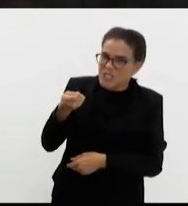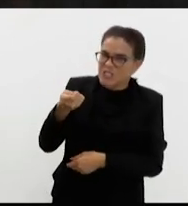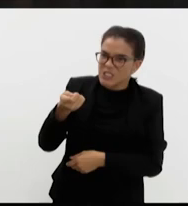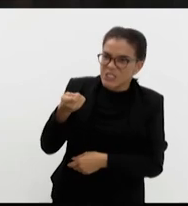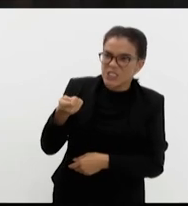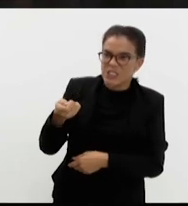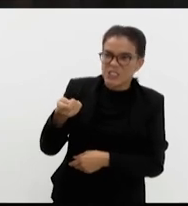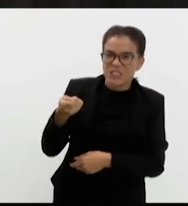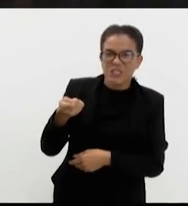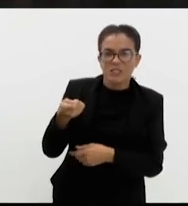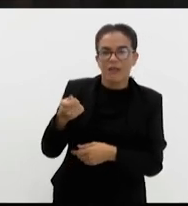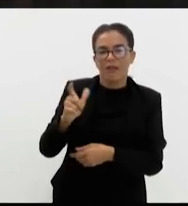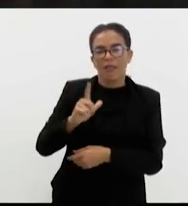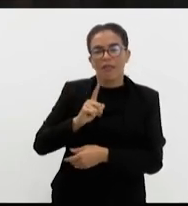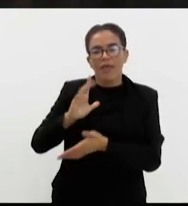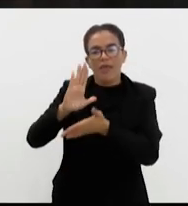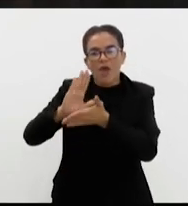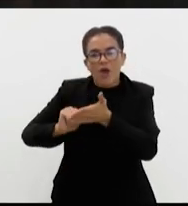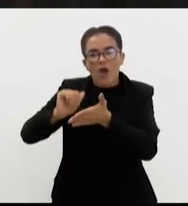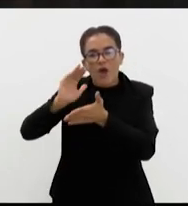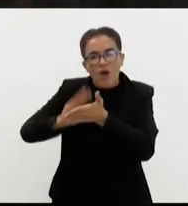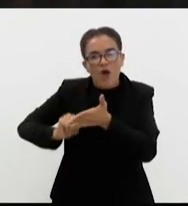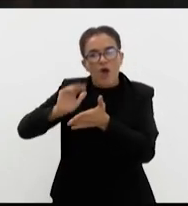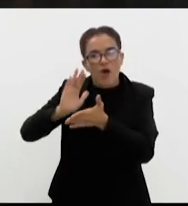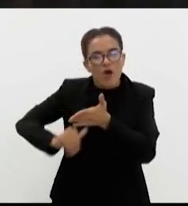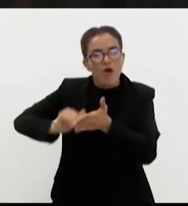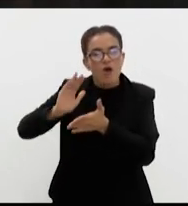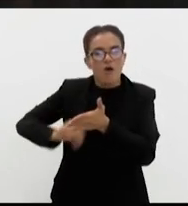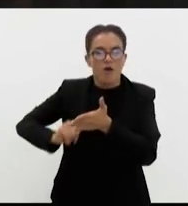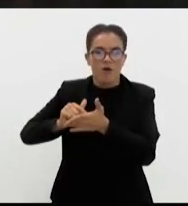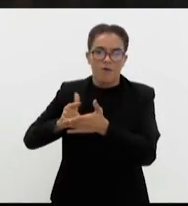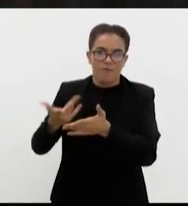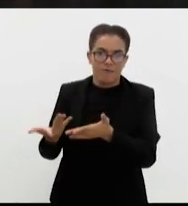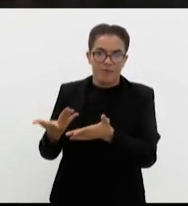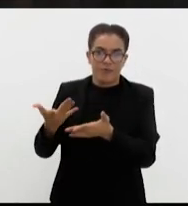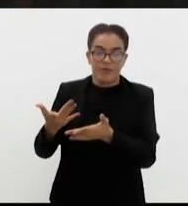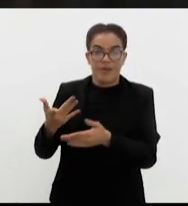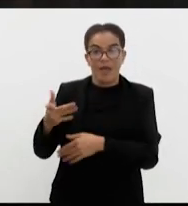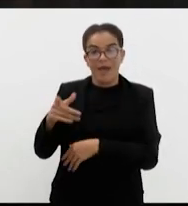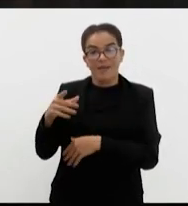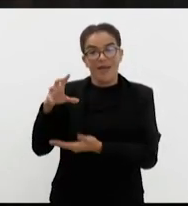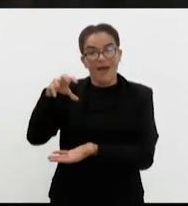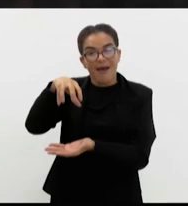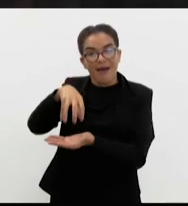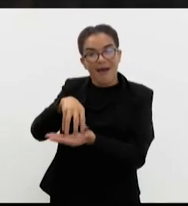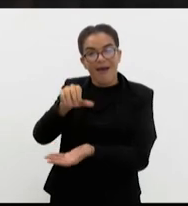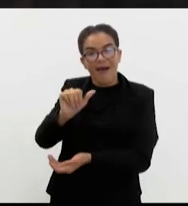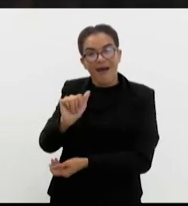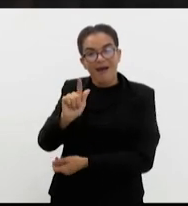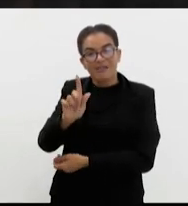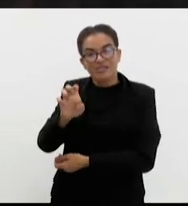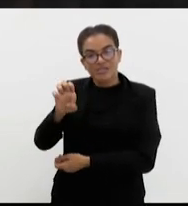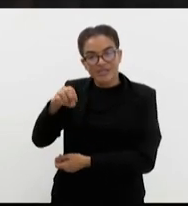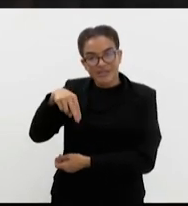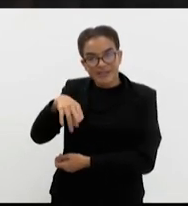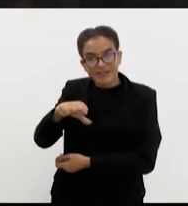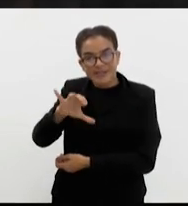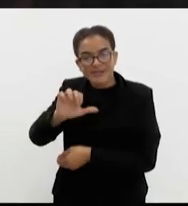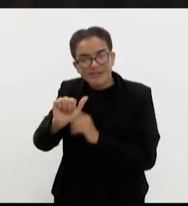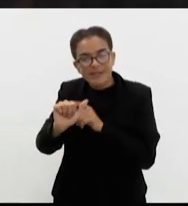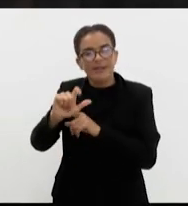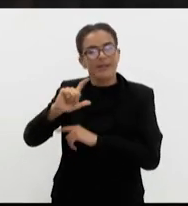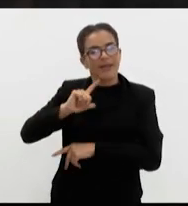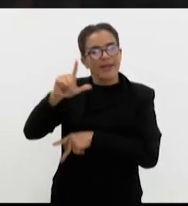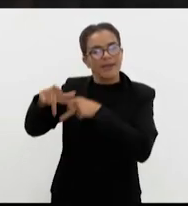uma opção uma omissão até aqui do Poder regulador da agência reguladora do Estado existe uma